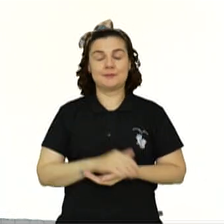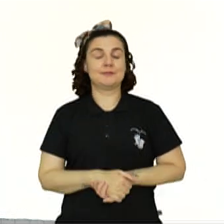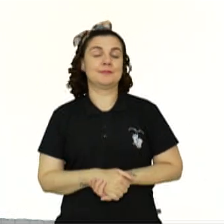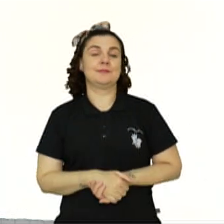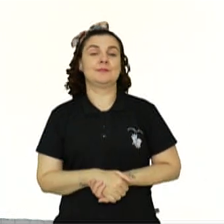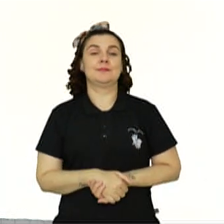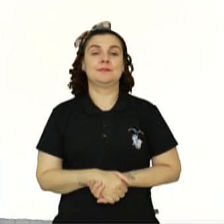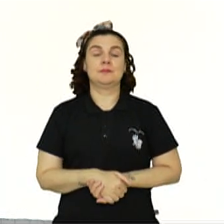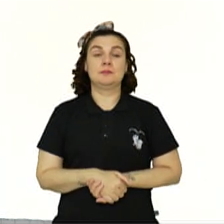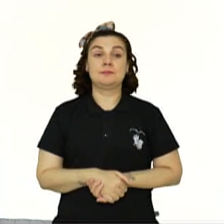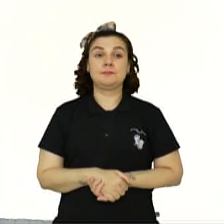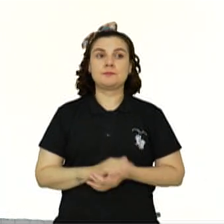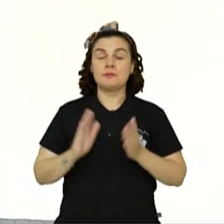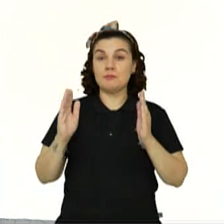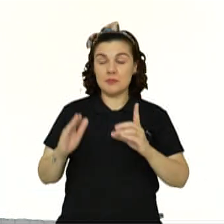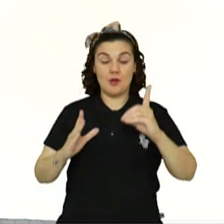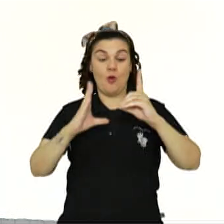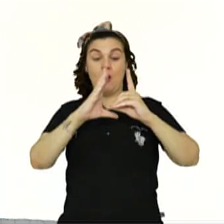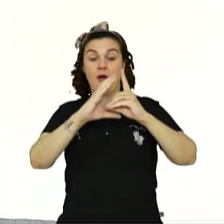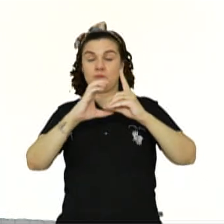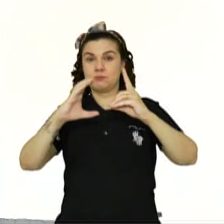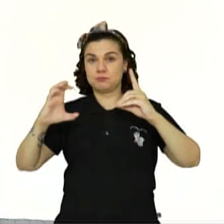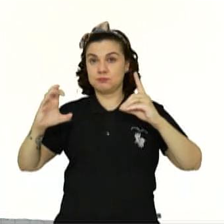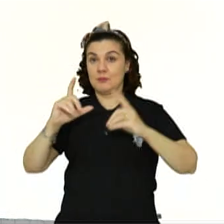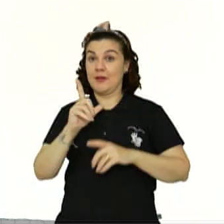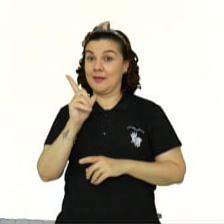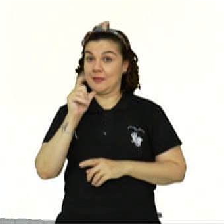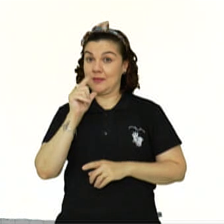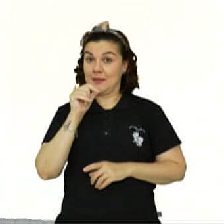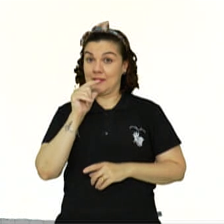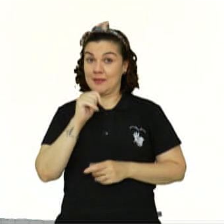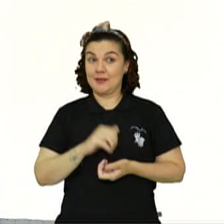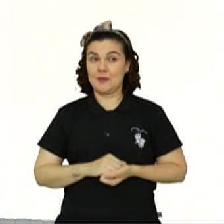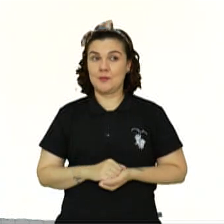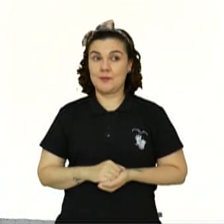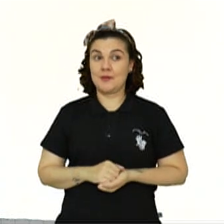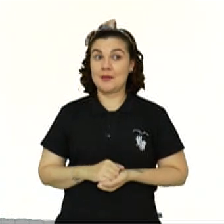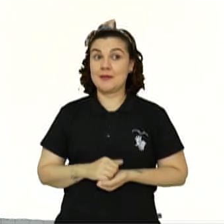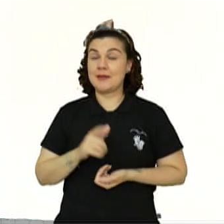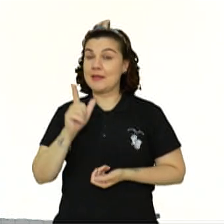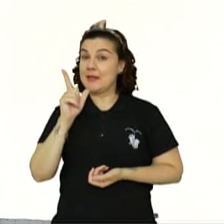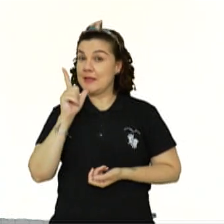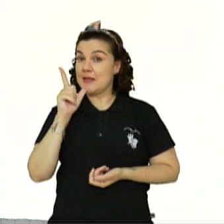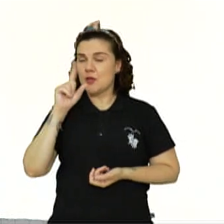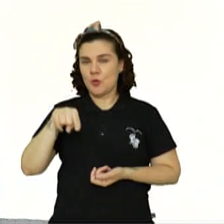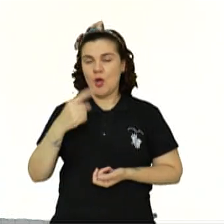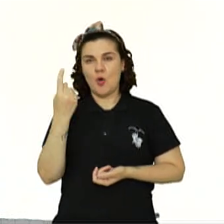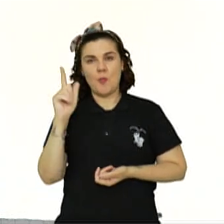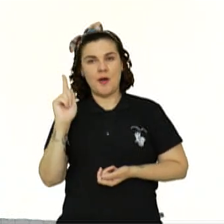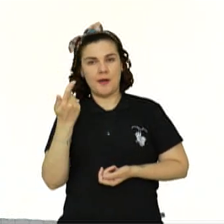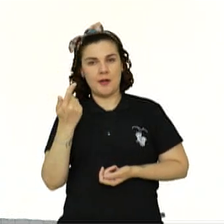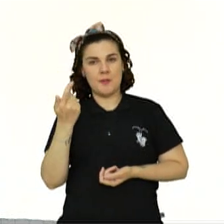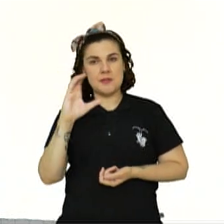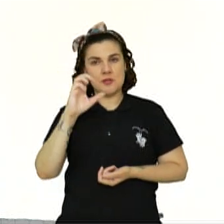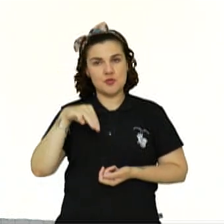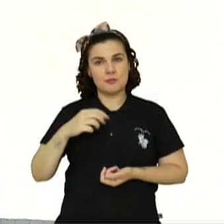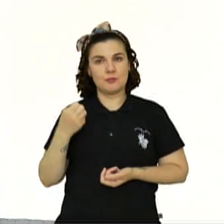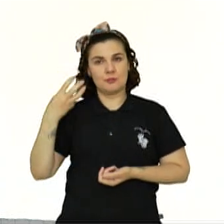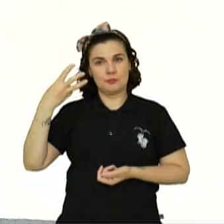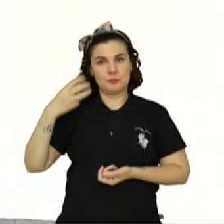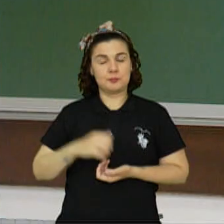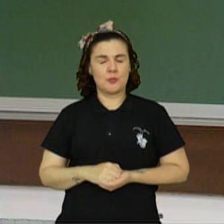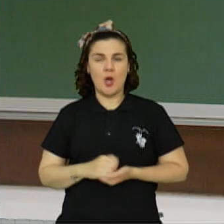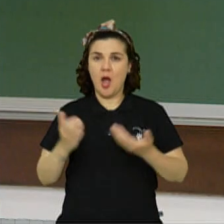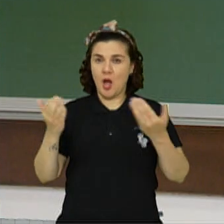líquido. A densidade da água em estado líquido é de cerca de 1 grama por centímetro cúbico.